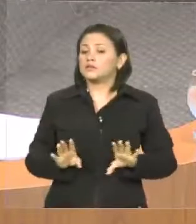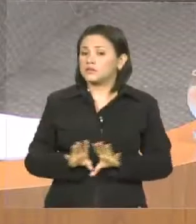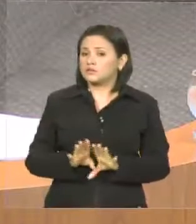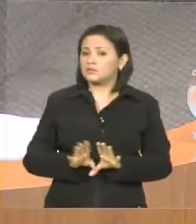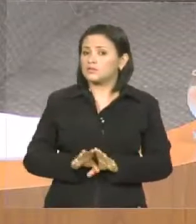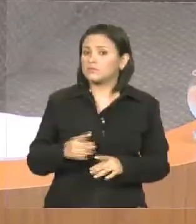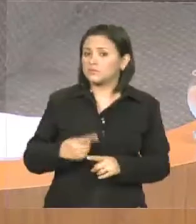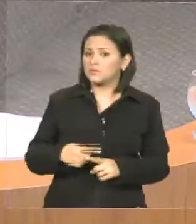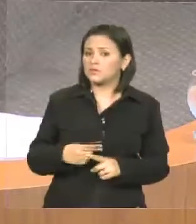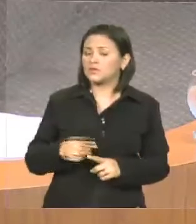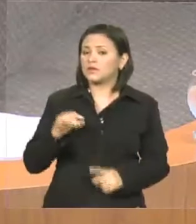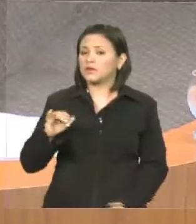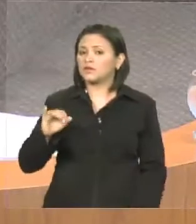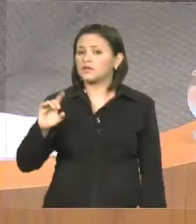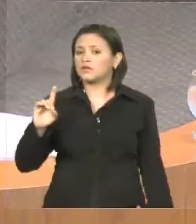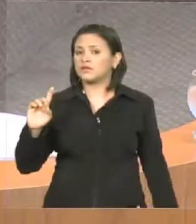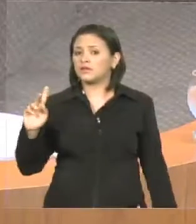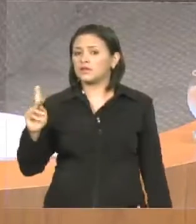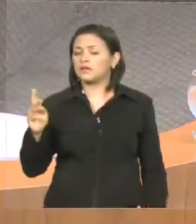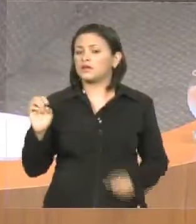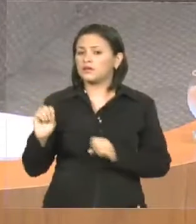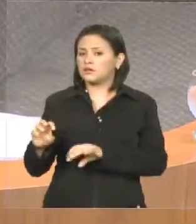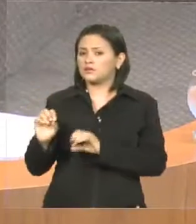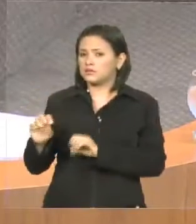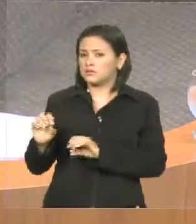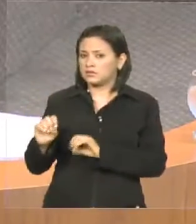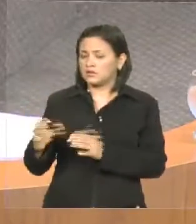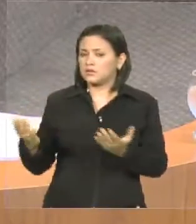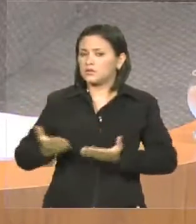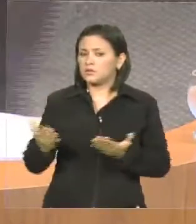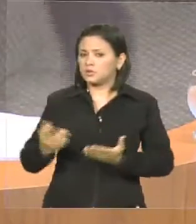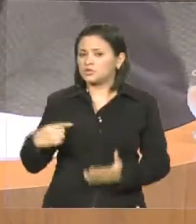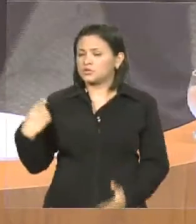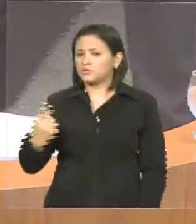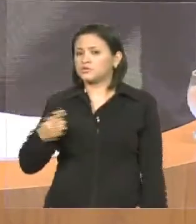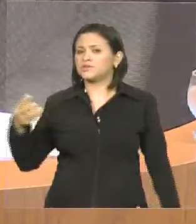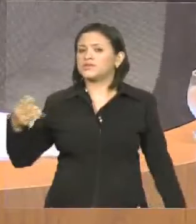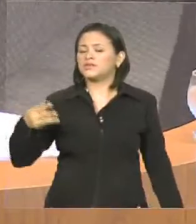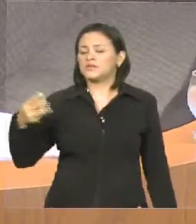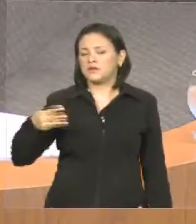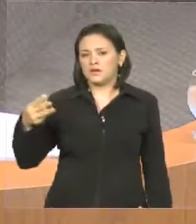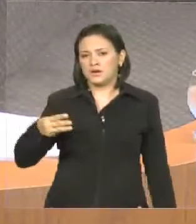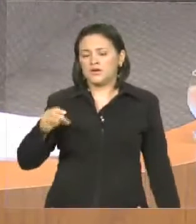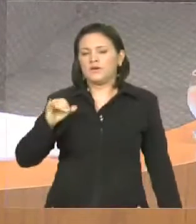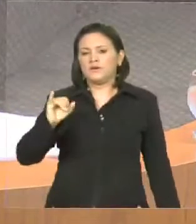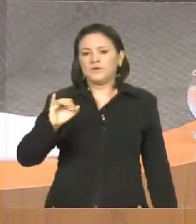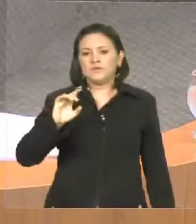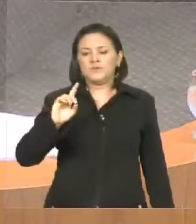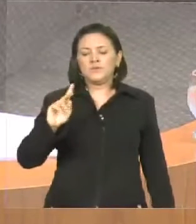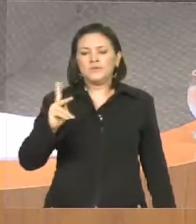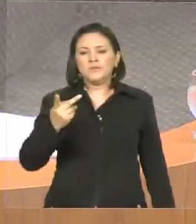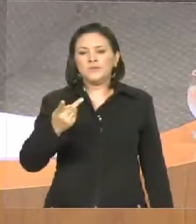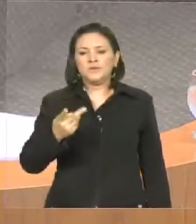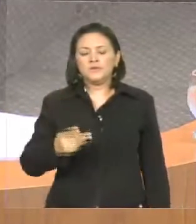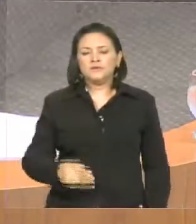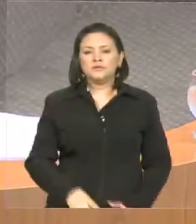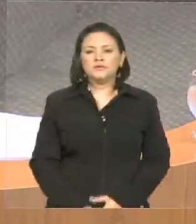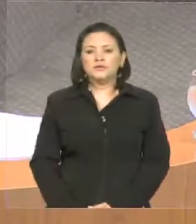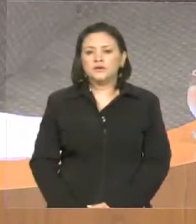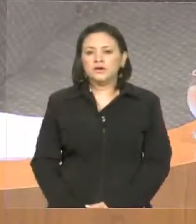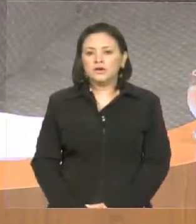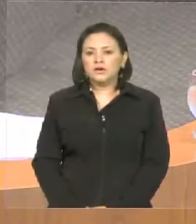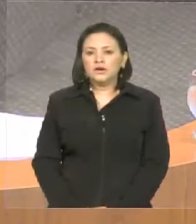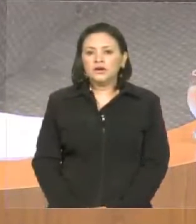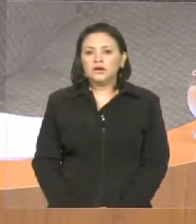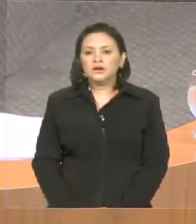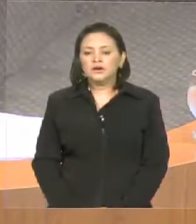Souza Neto, e isso cabe destacar, nós somos o terceiro IDH da educação de todo o Nordeste. Suplantamos o IDH